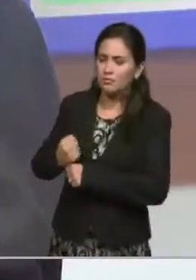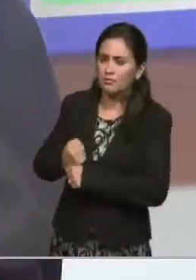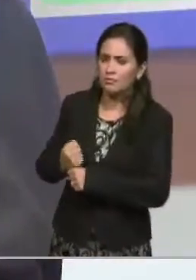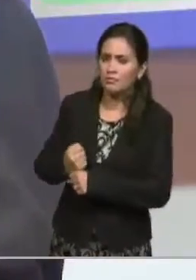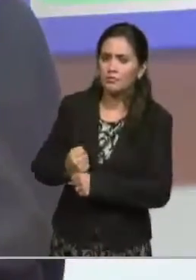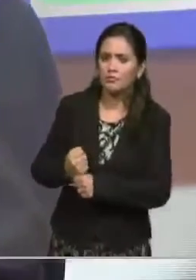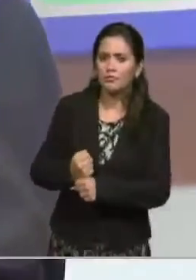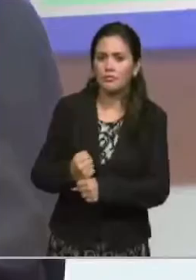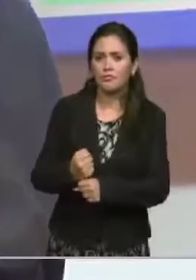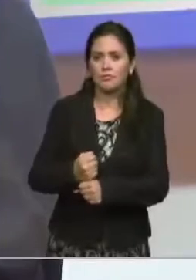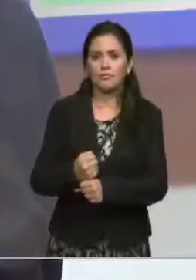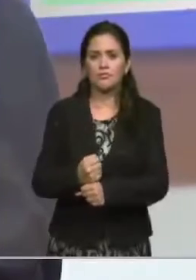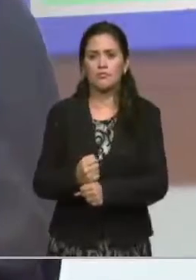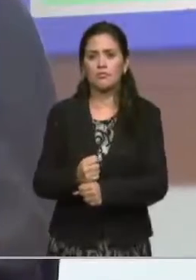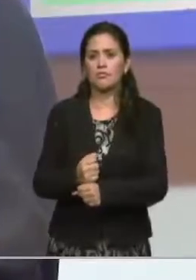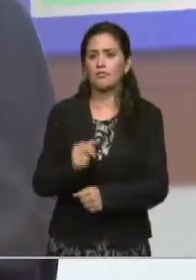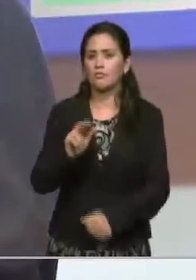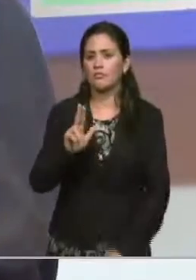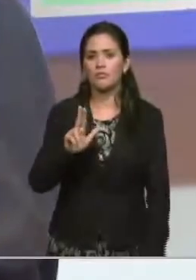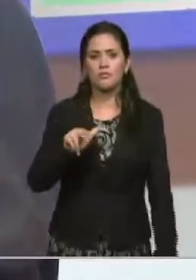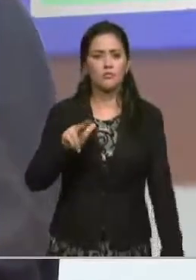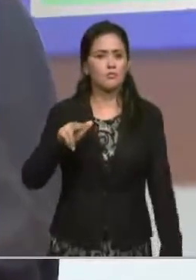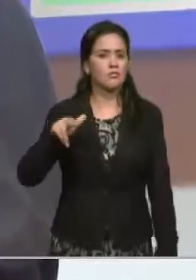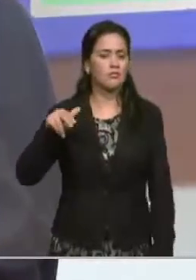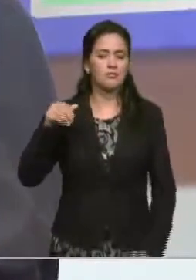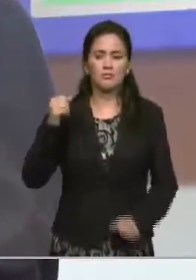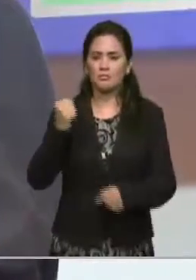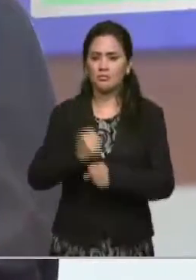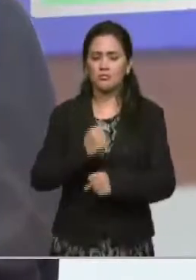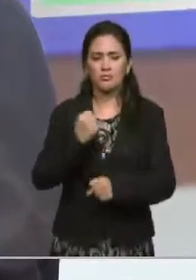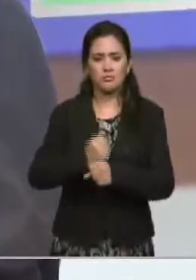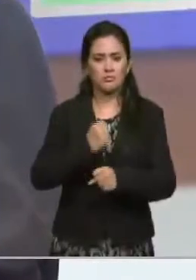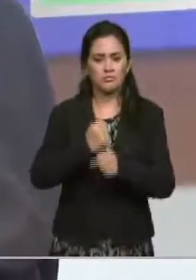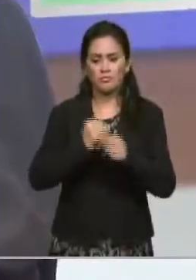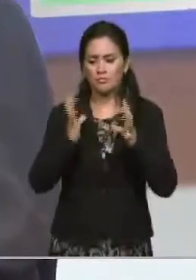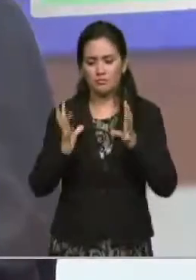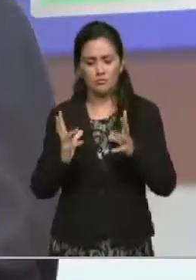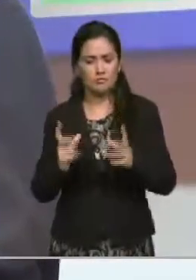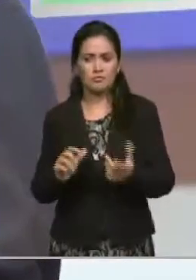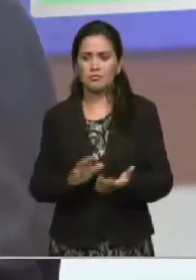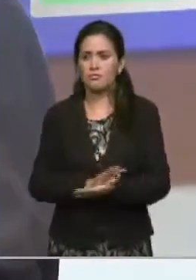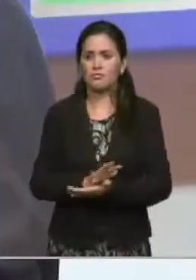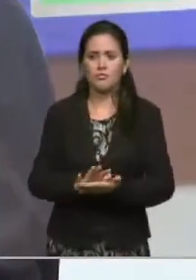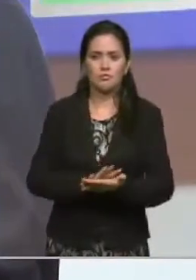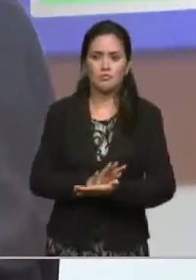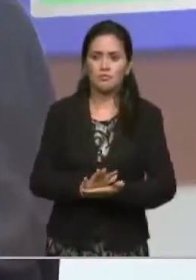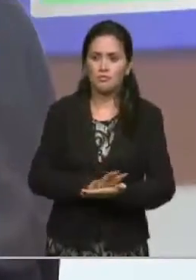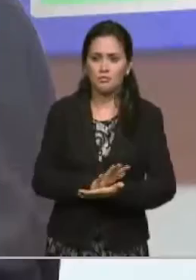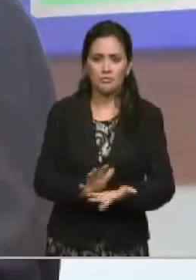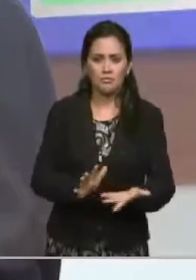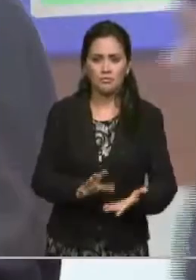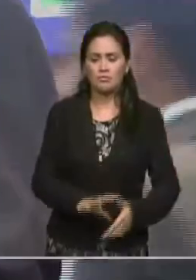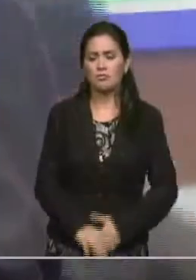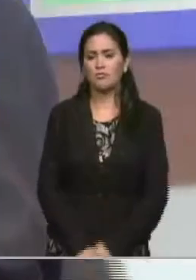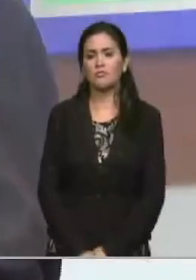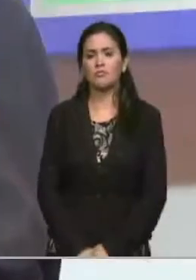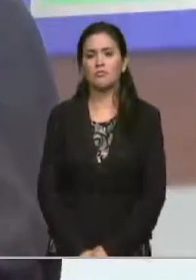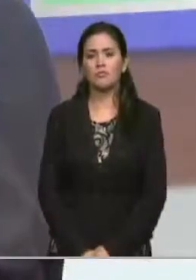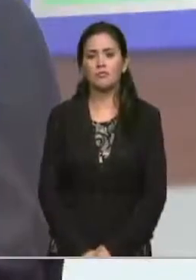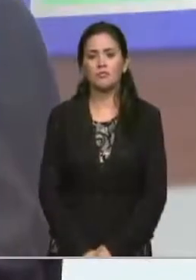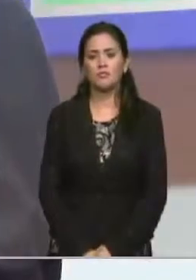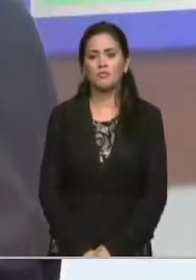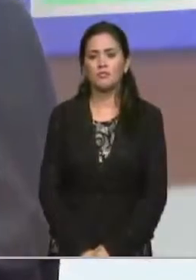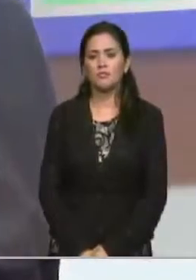amigos, nunca passou por nenhum tipo de reforma ou algum tipo de reparo.